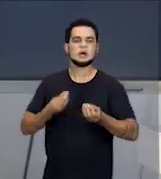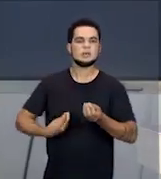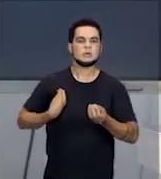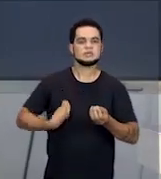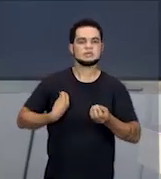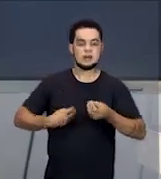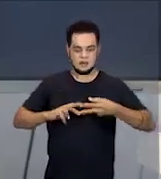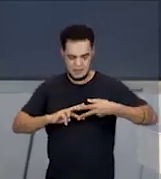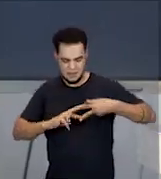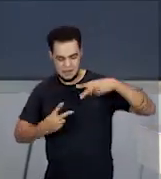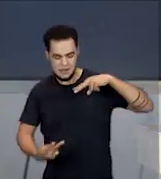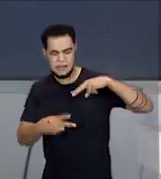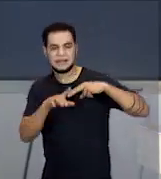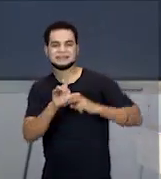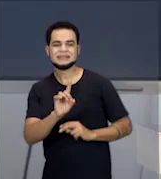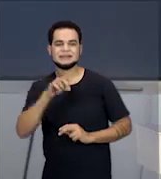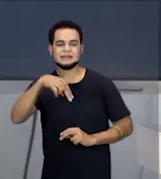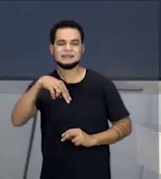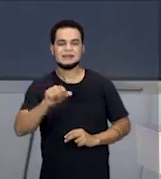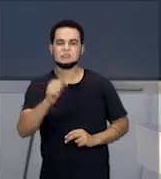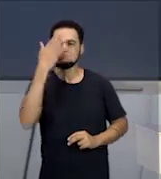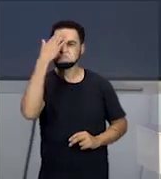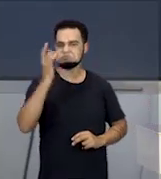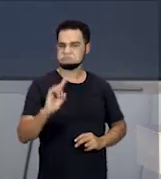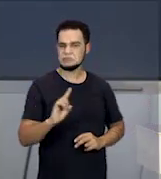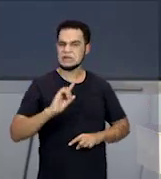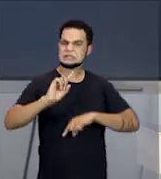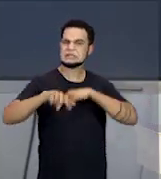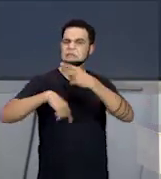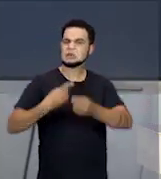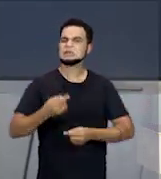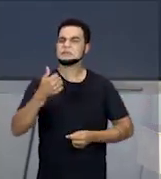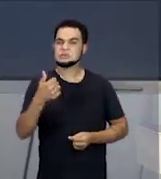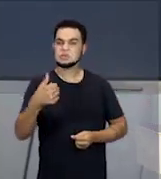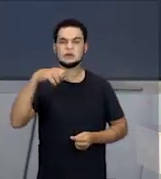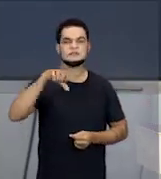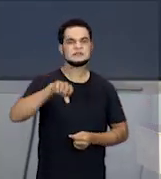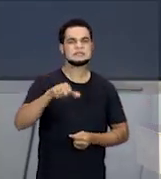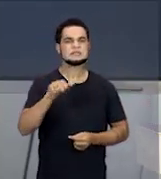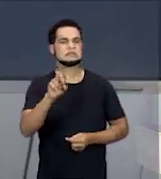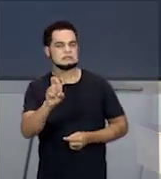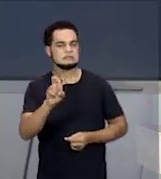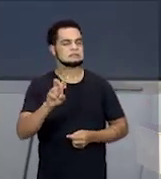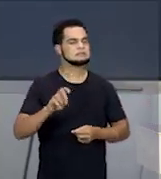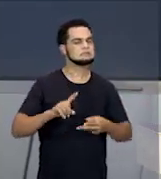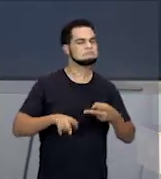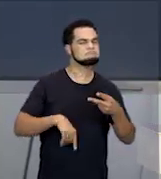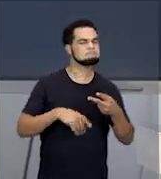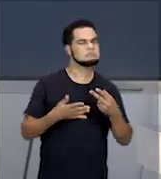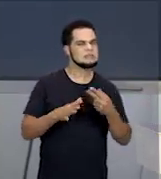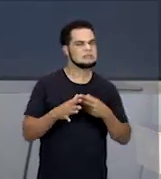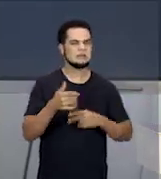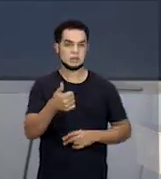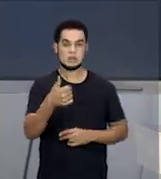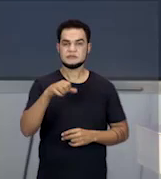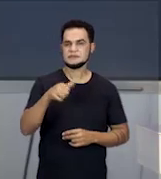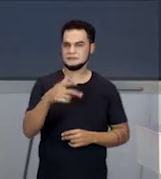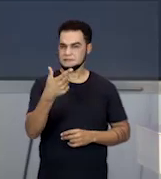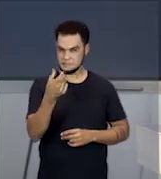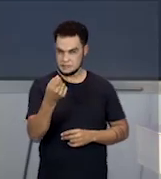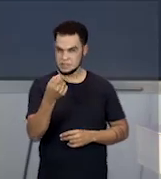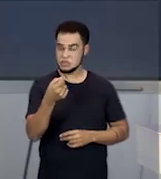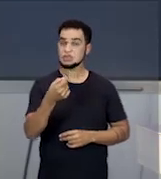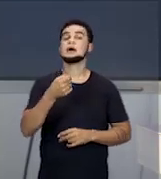DNA. Somente então, 1915, 20 por aí, tivemos então a